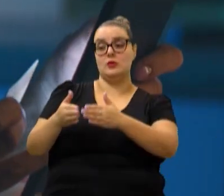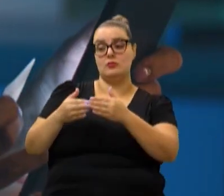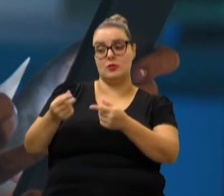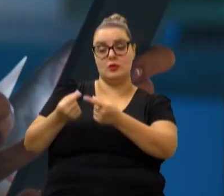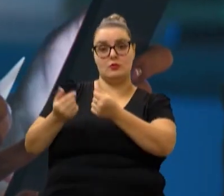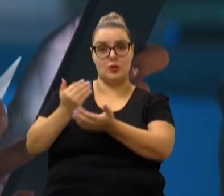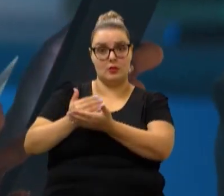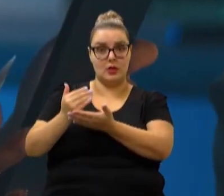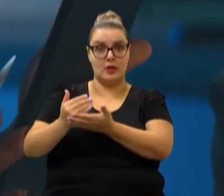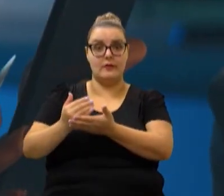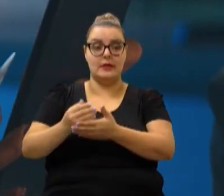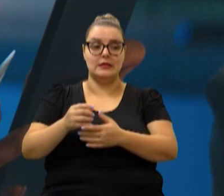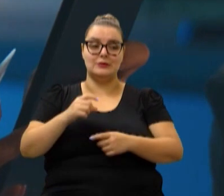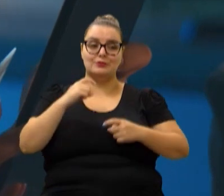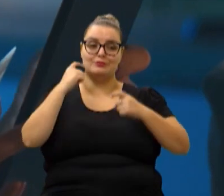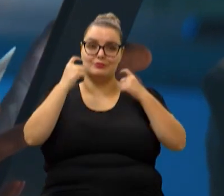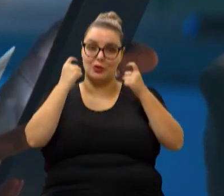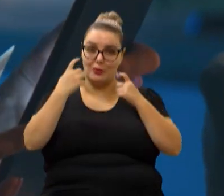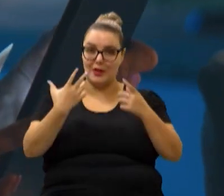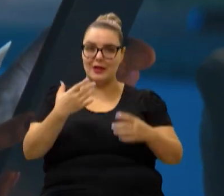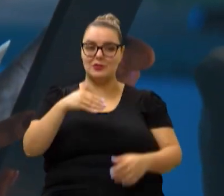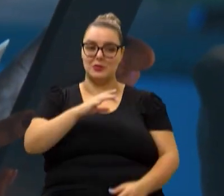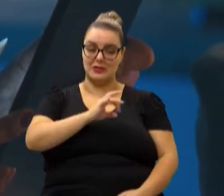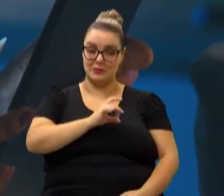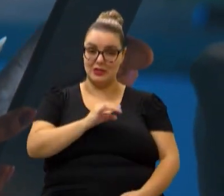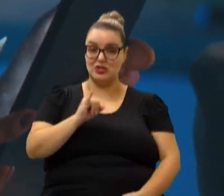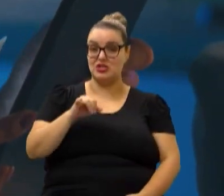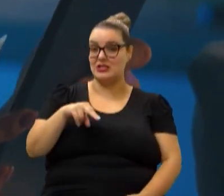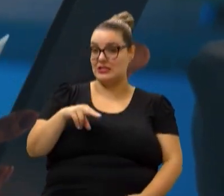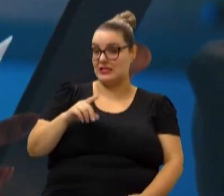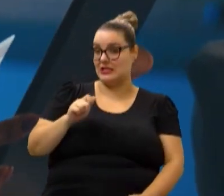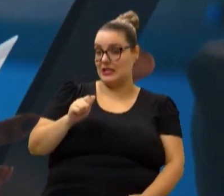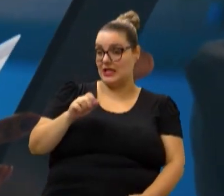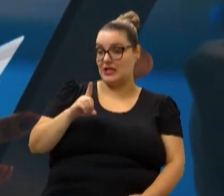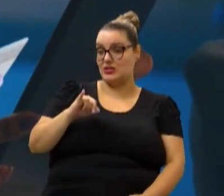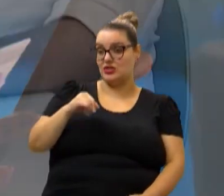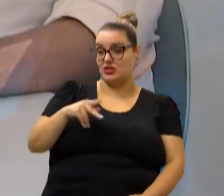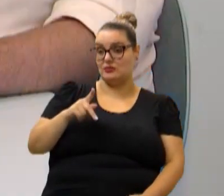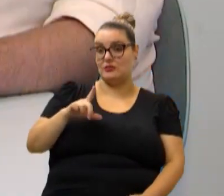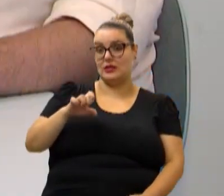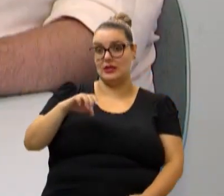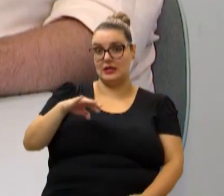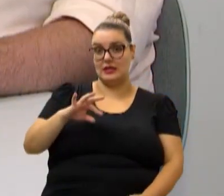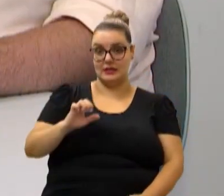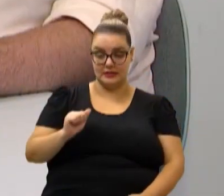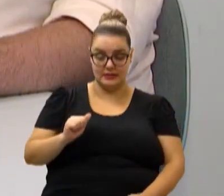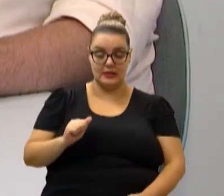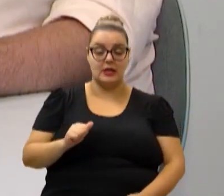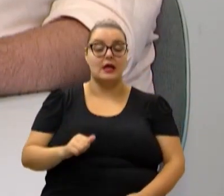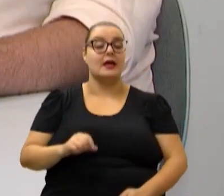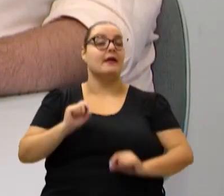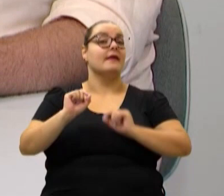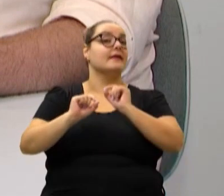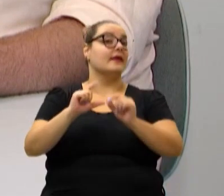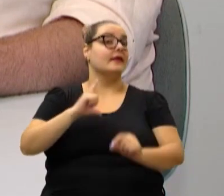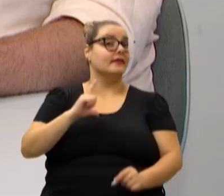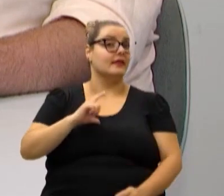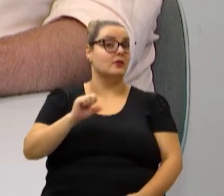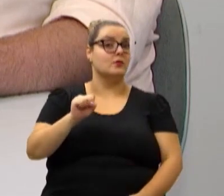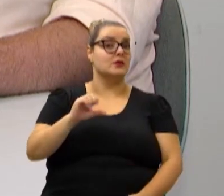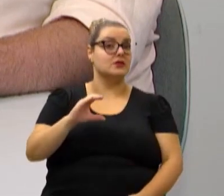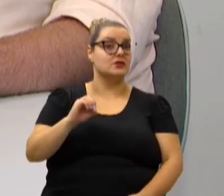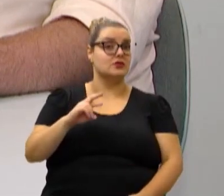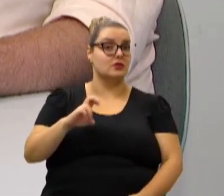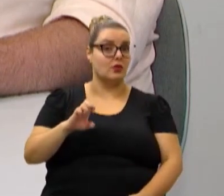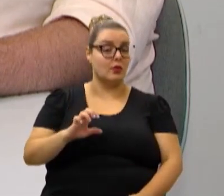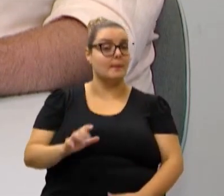crédito ficam mais conservadoras, com mais medo de inadimplência, as pessoas que têm um score maior também têm mais chance de conseguir crédito